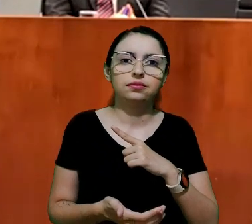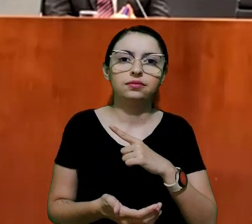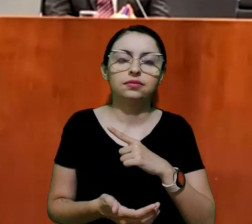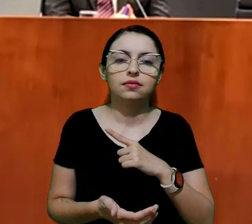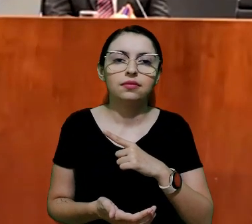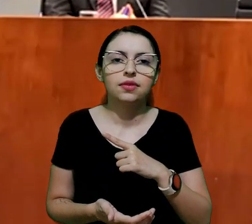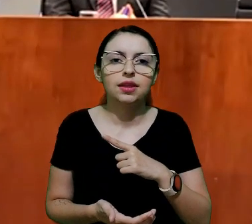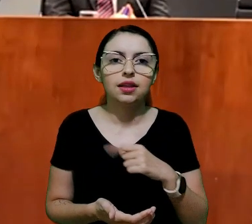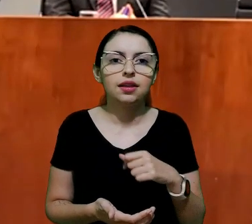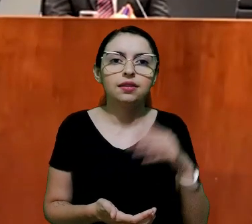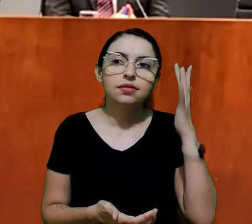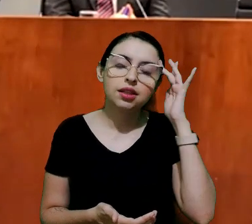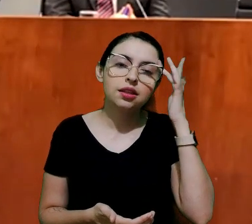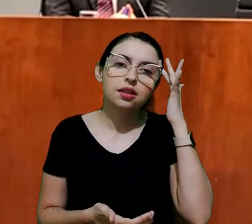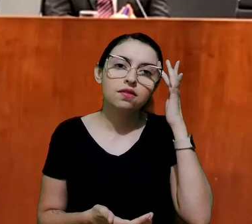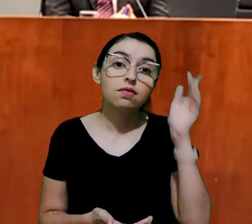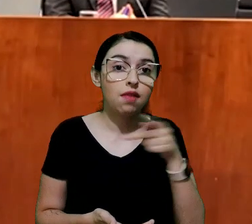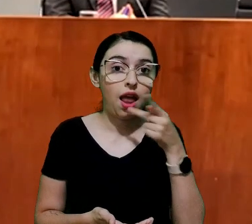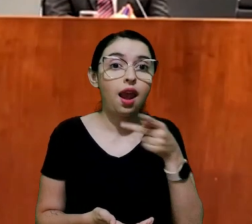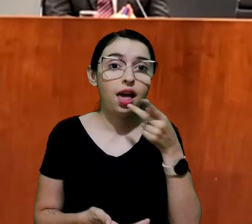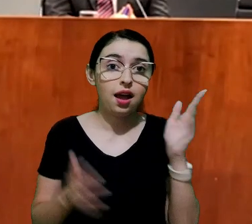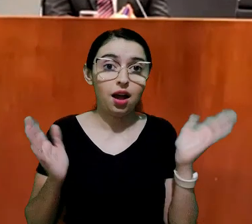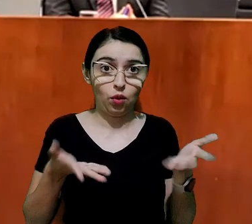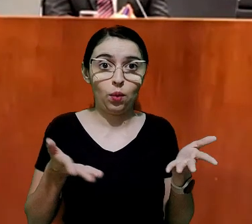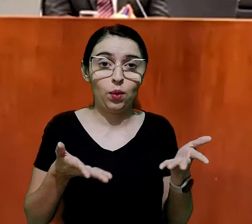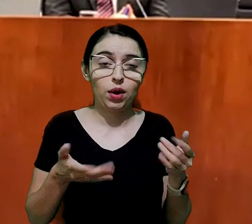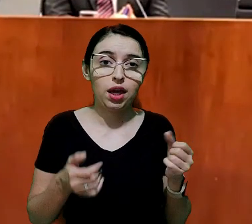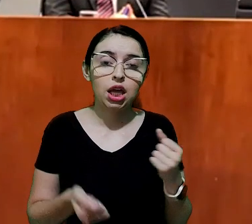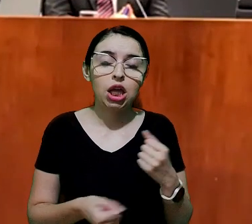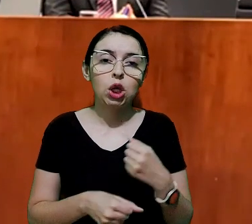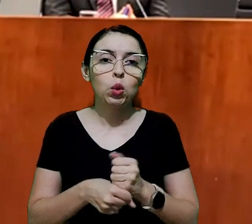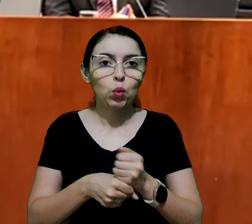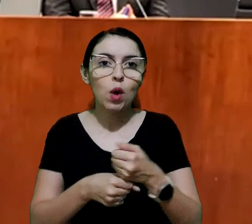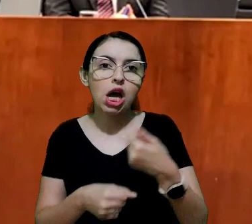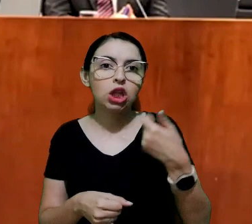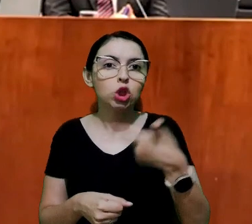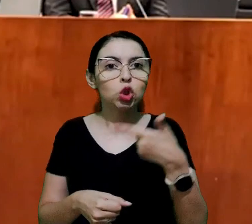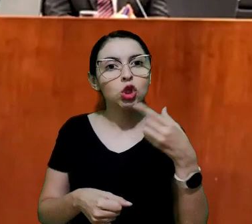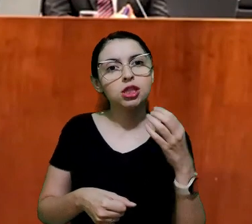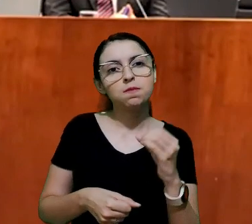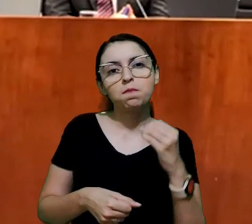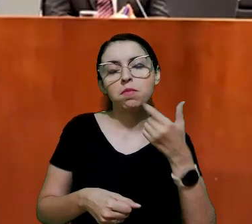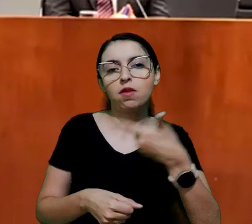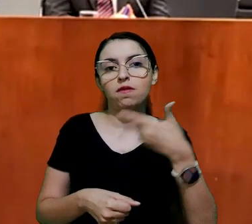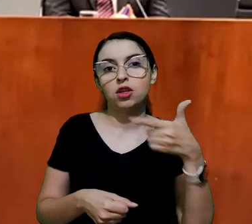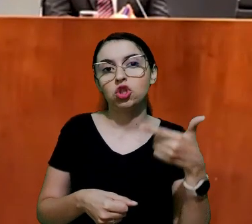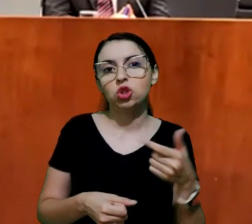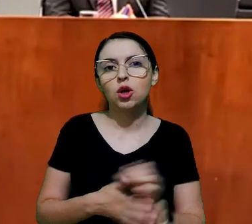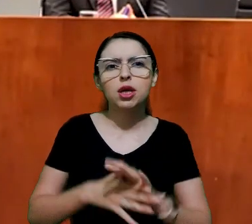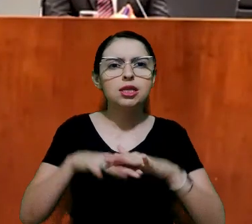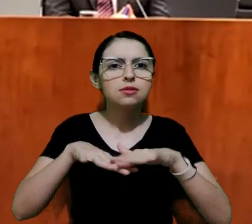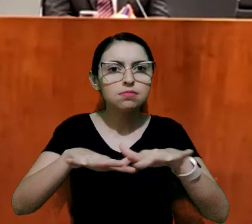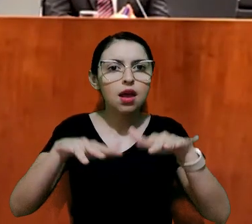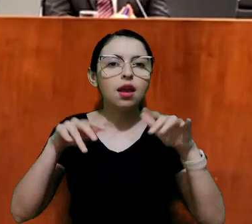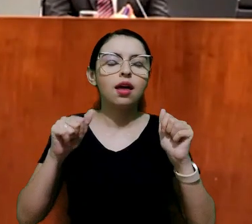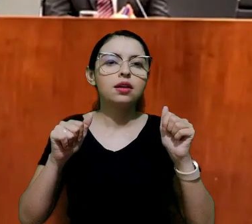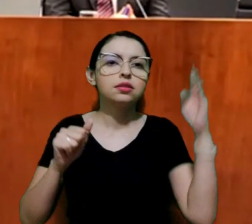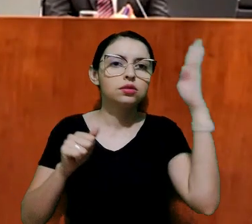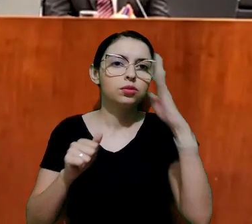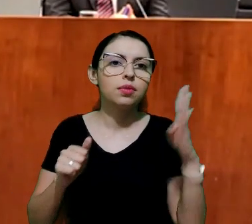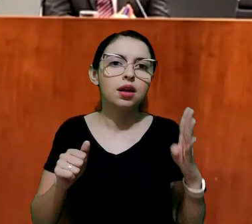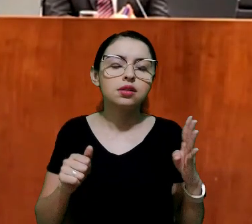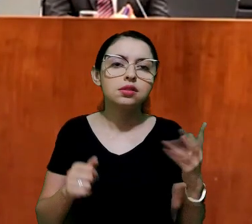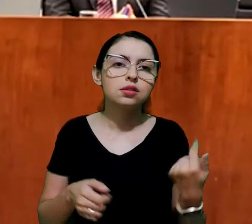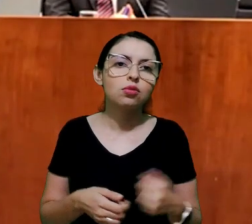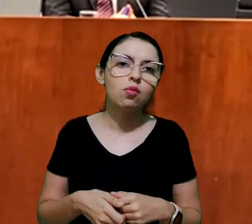considerar. Falar isso agora, em 2022, para uma plateia do Brasil, deve